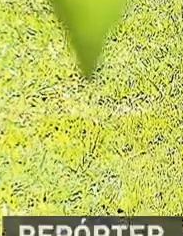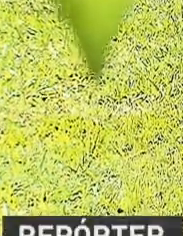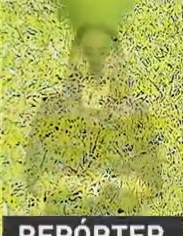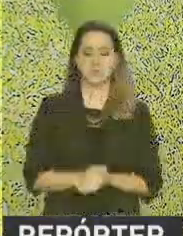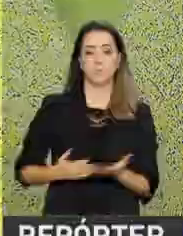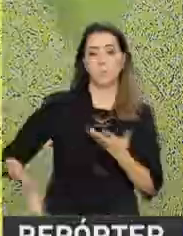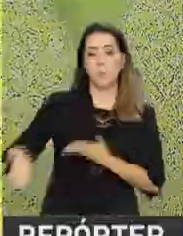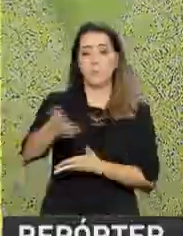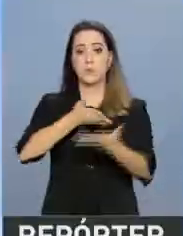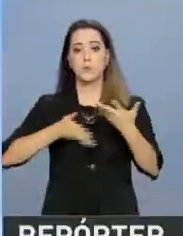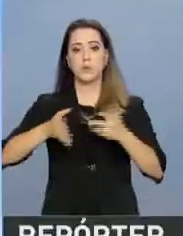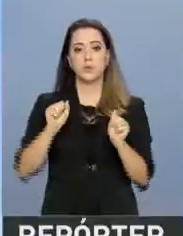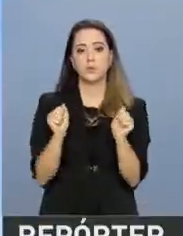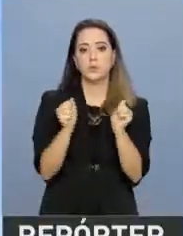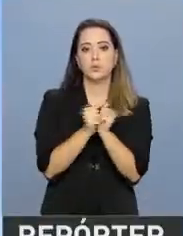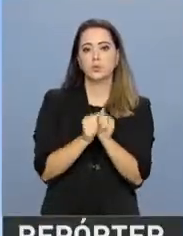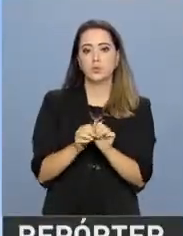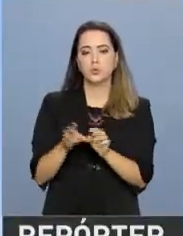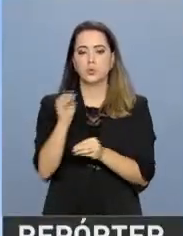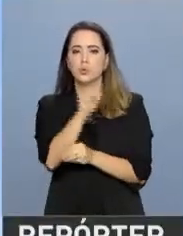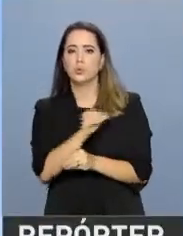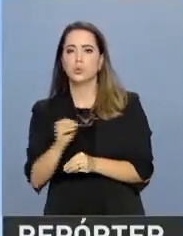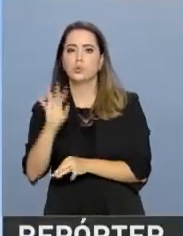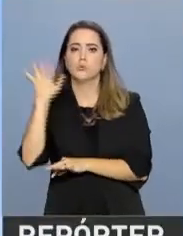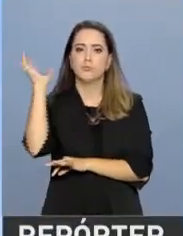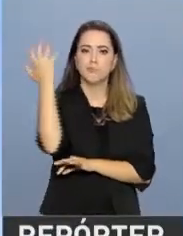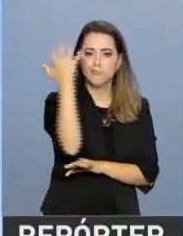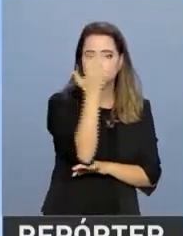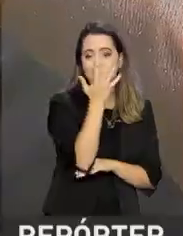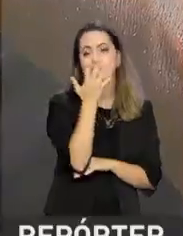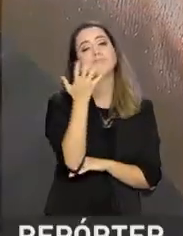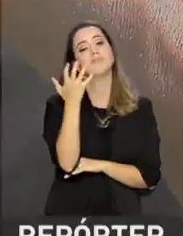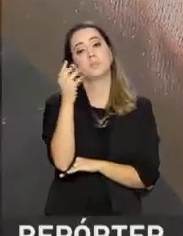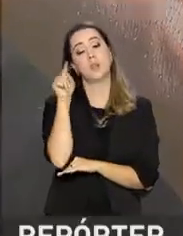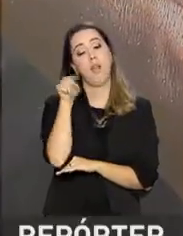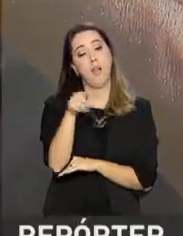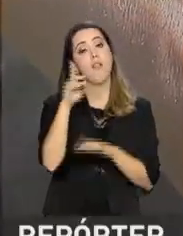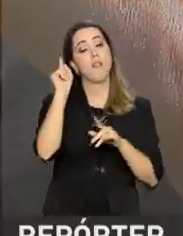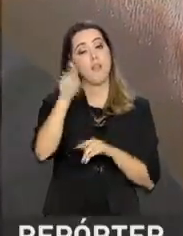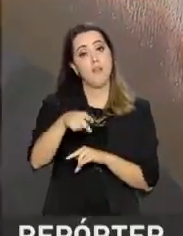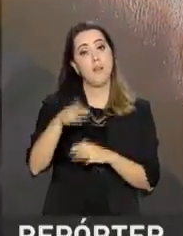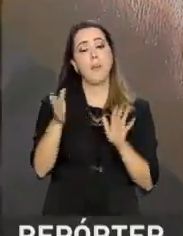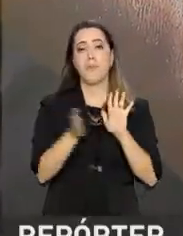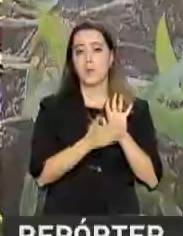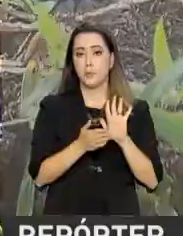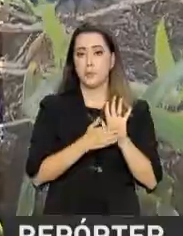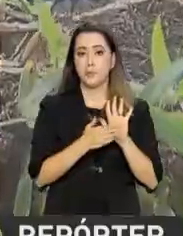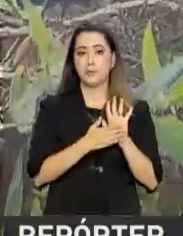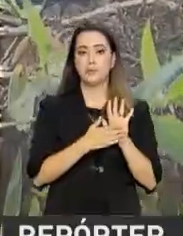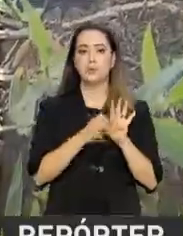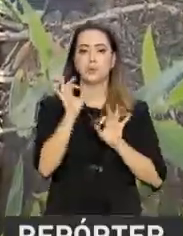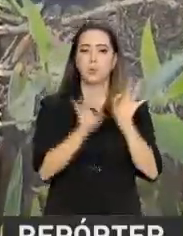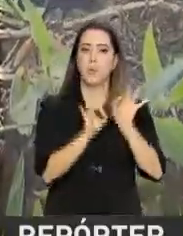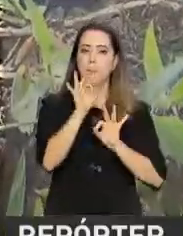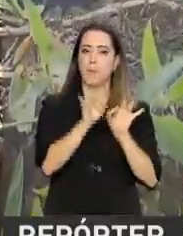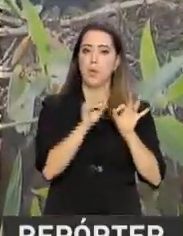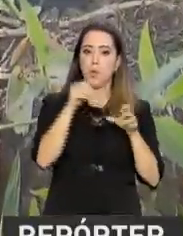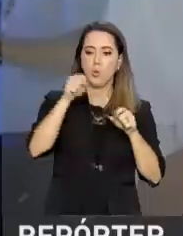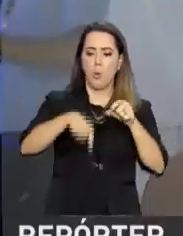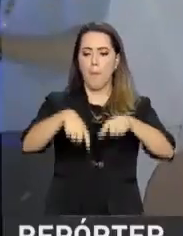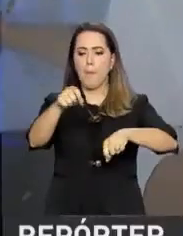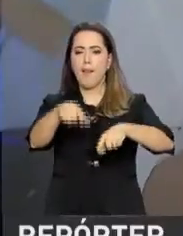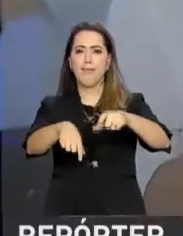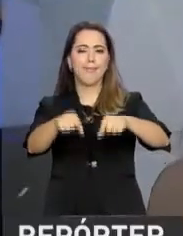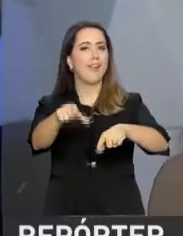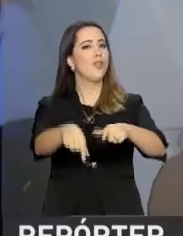se envolver diretamente com a recuperação do meio ambiente. Essa é a proposta do Plantadores de Rios.